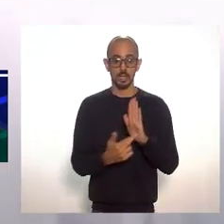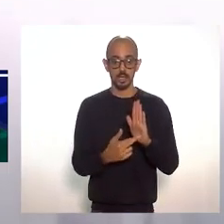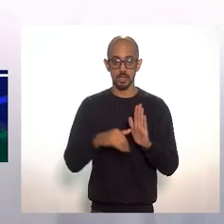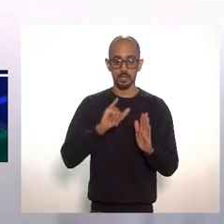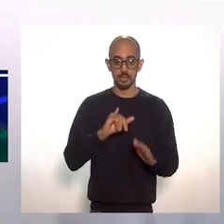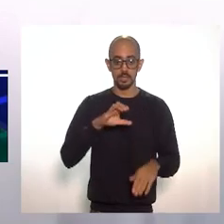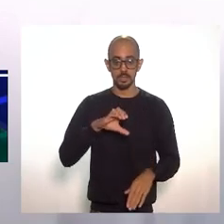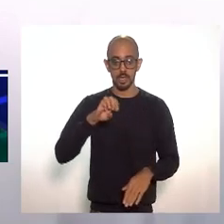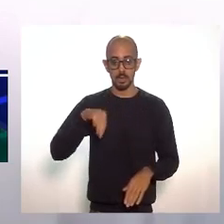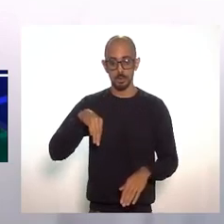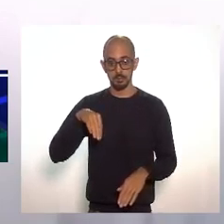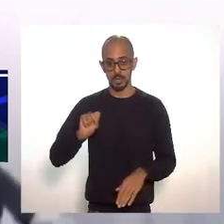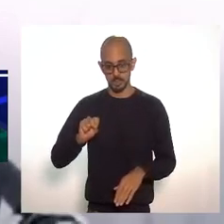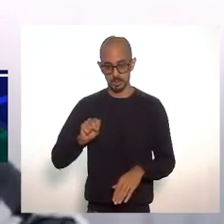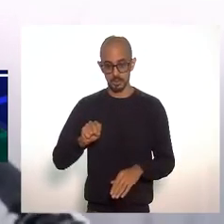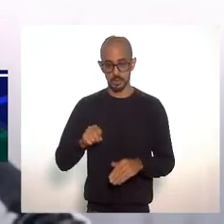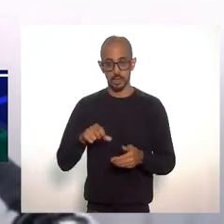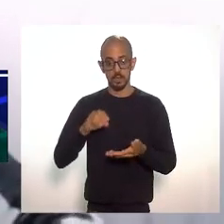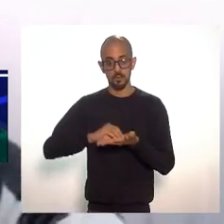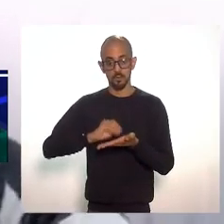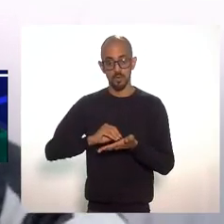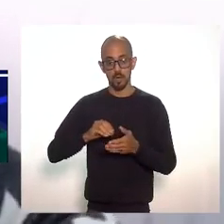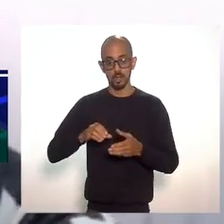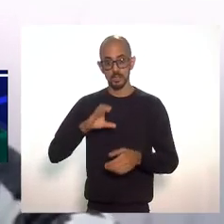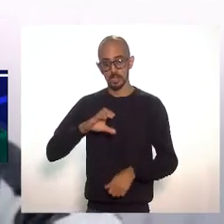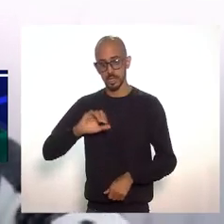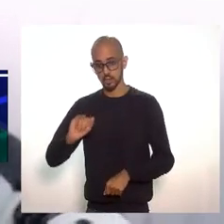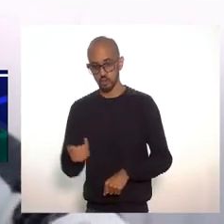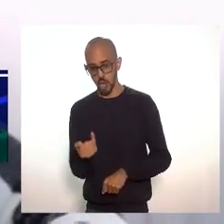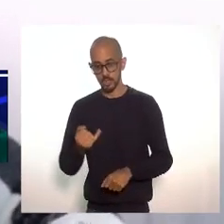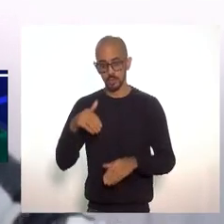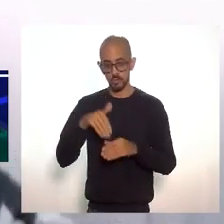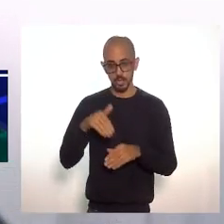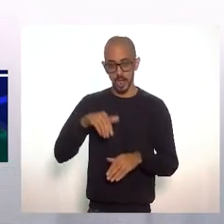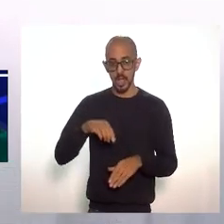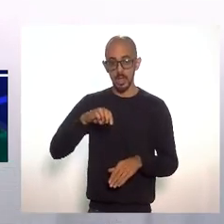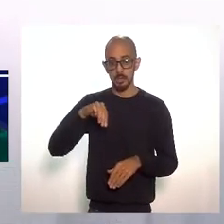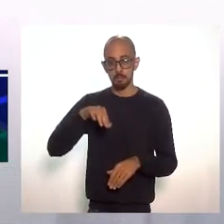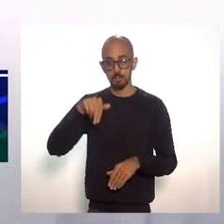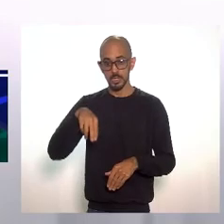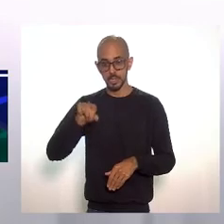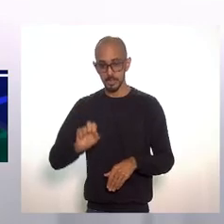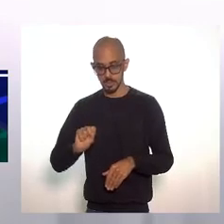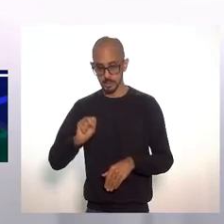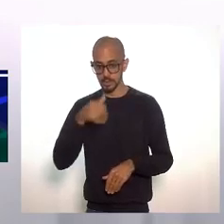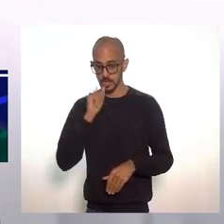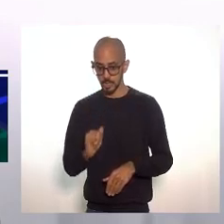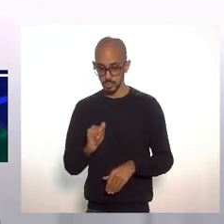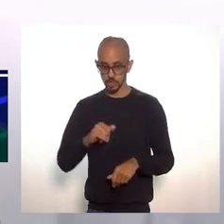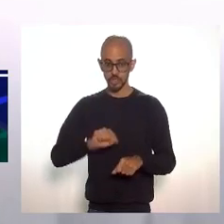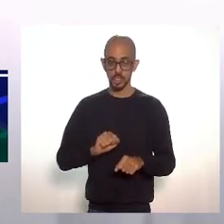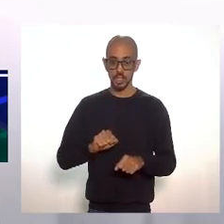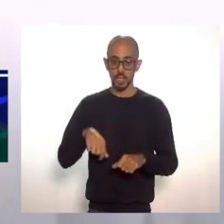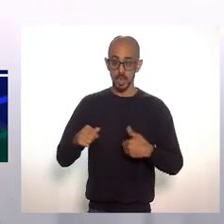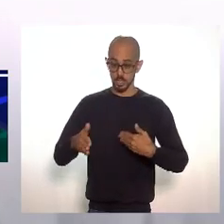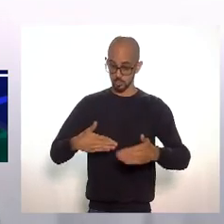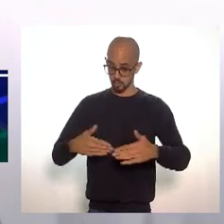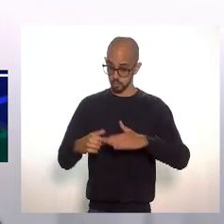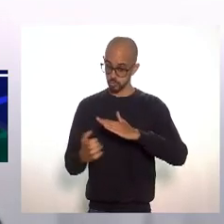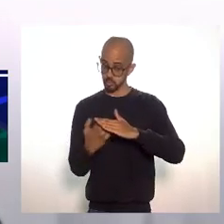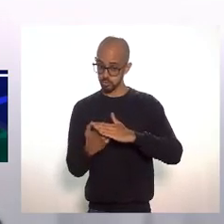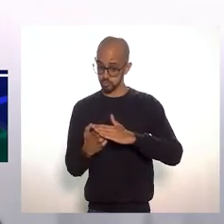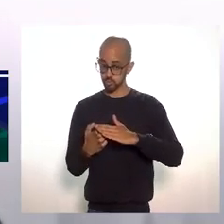RICS-MS São Paulo, pendendo de parecer das comissões de Constituição e Justiça, de Minas e Energia, Defesa do Meio Ambiente, Economia, Indústria e Comércio,